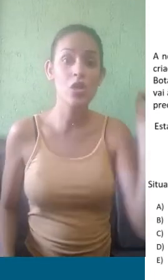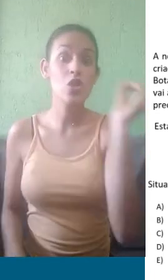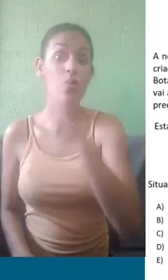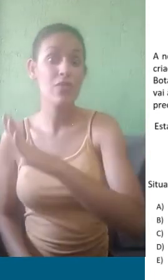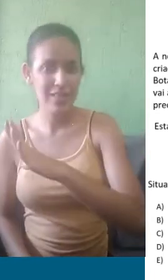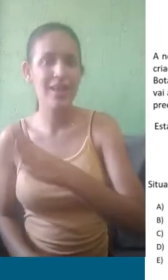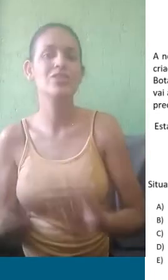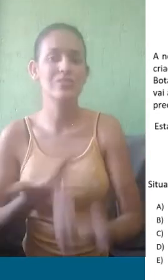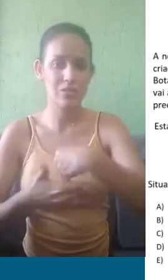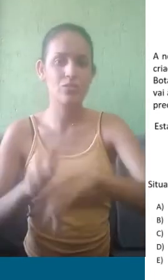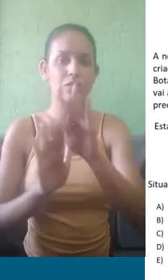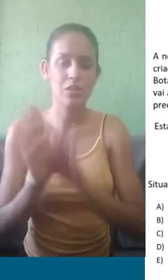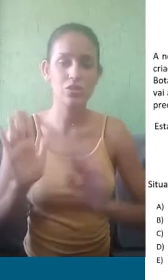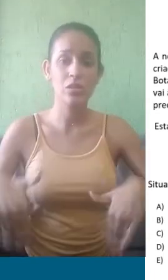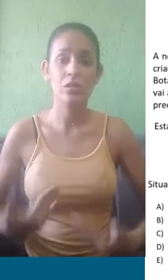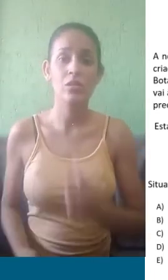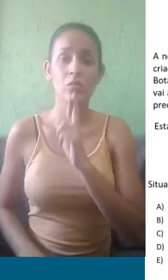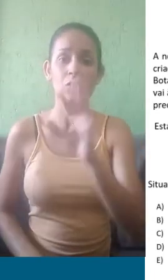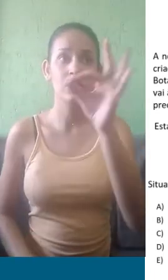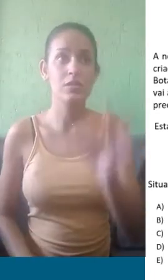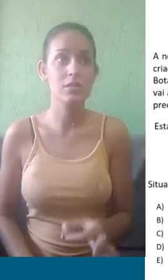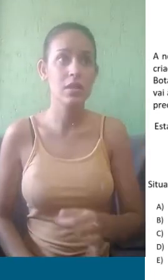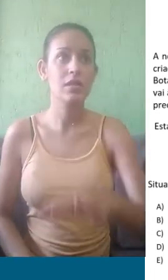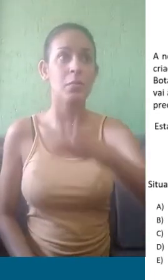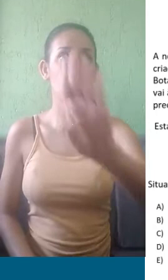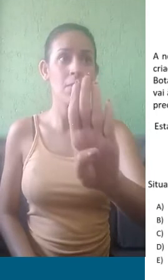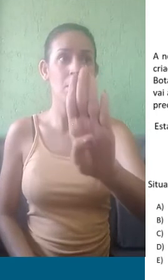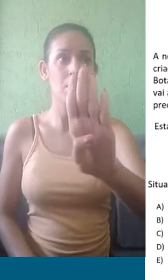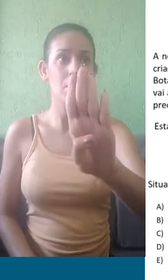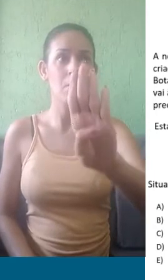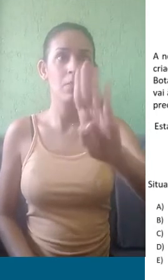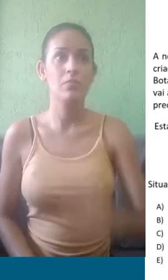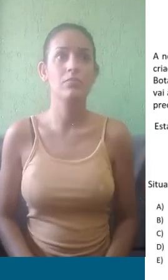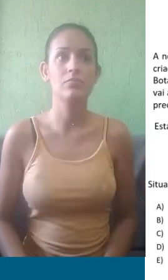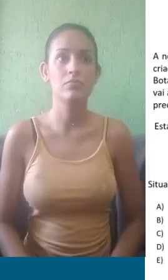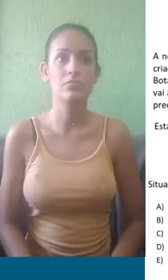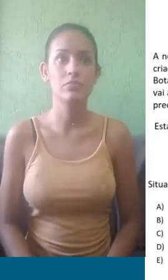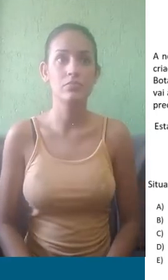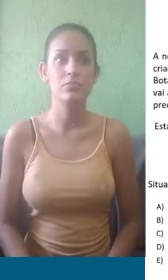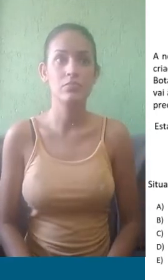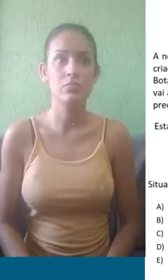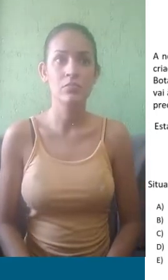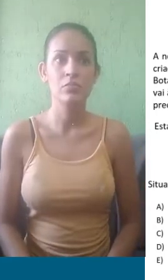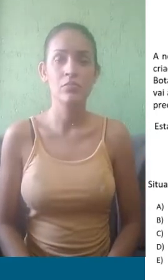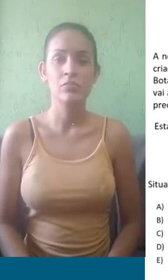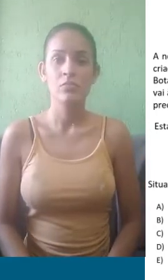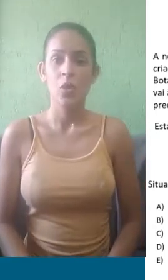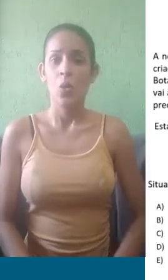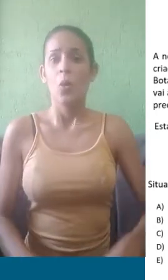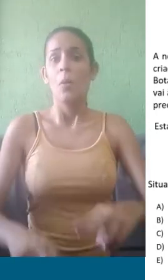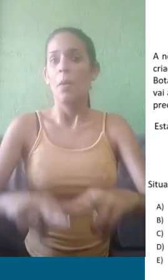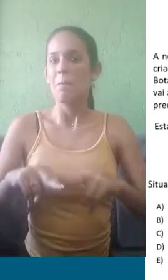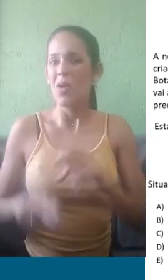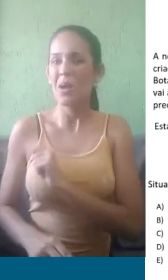chegamos à conclusão de que a alternativa correta é a alternativa B, por causa de expressões que o autor usa